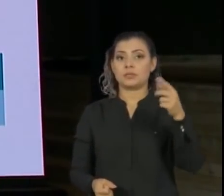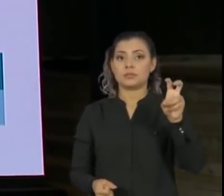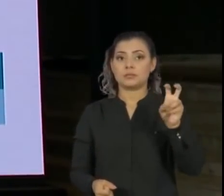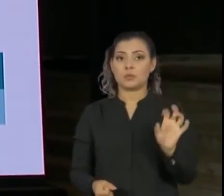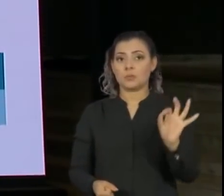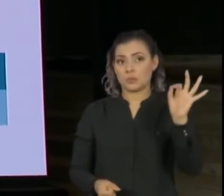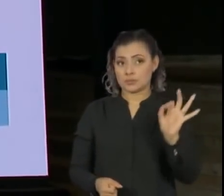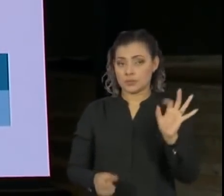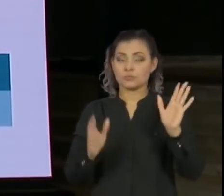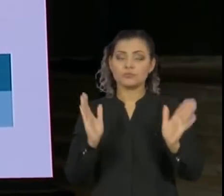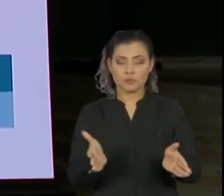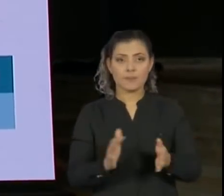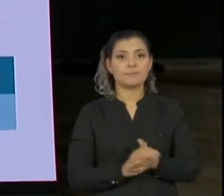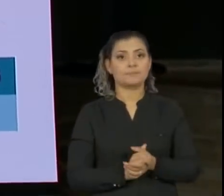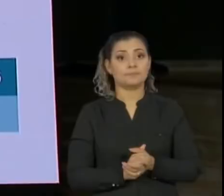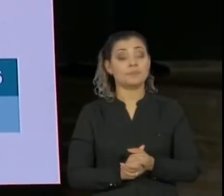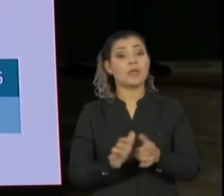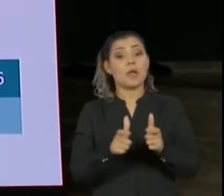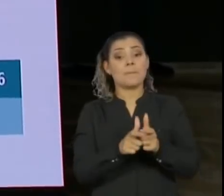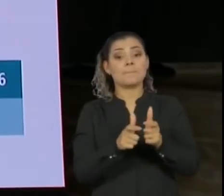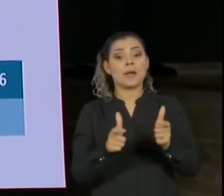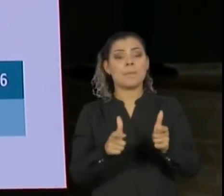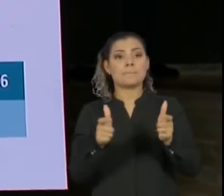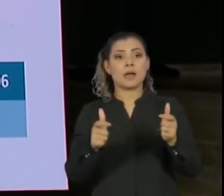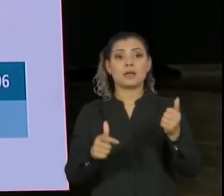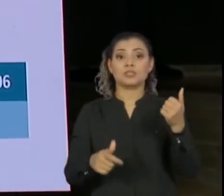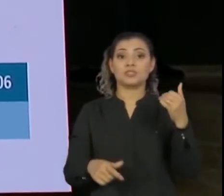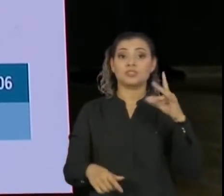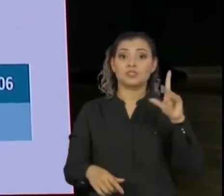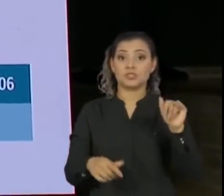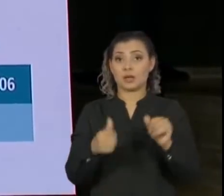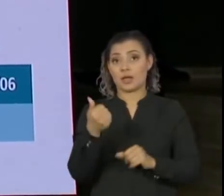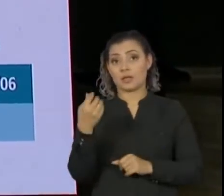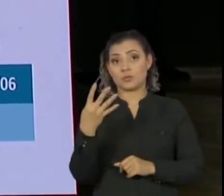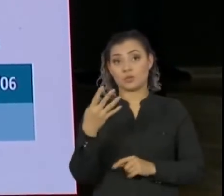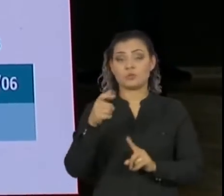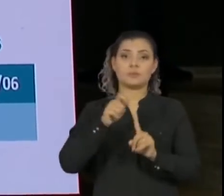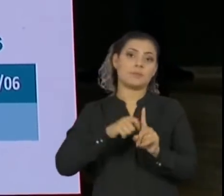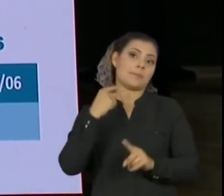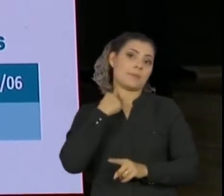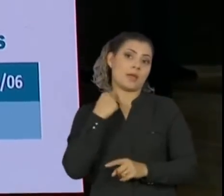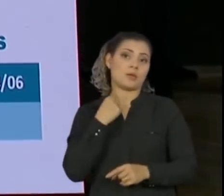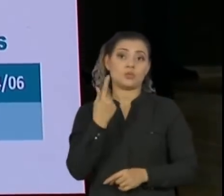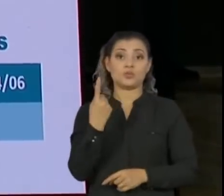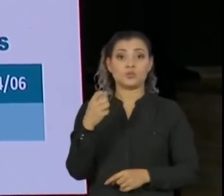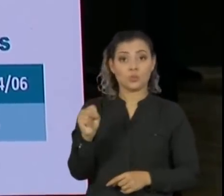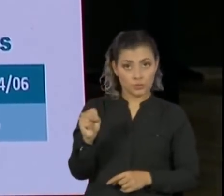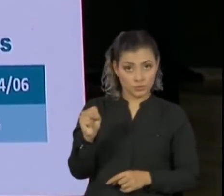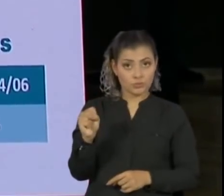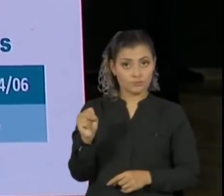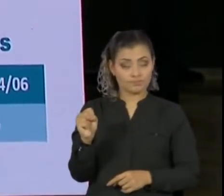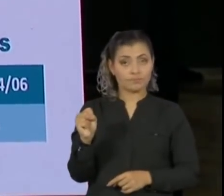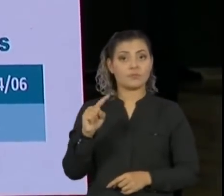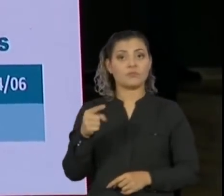10,75% dos casos. Essa evolução, para o dia 14 de maio, veio para 18,96%,